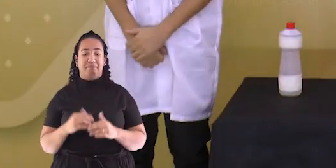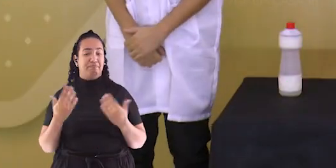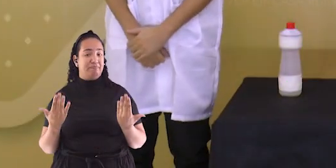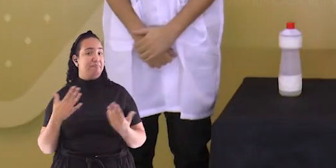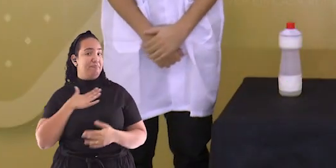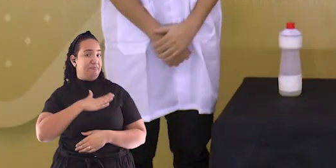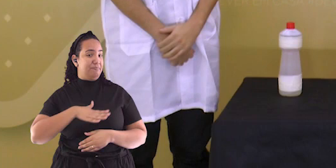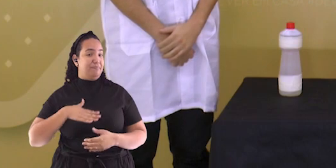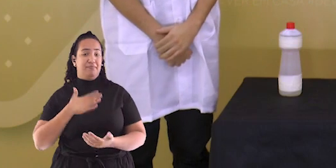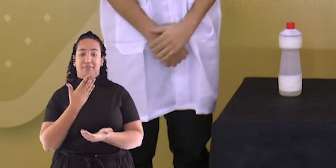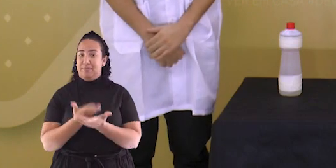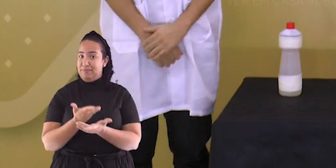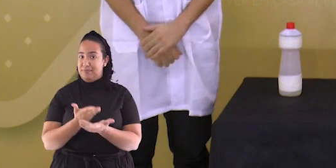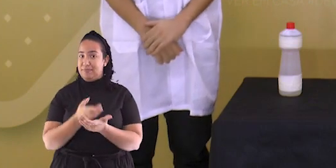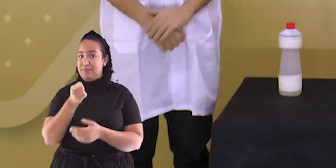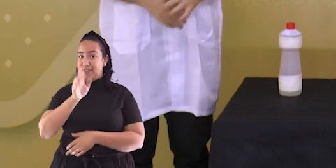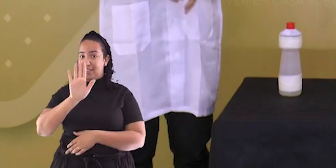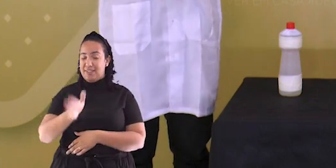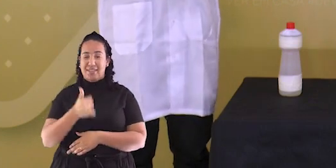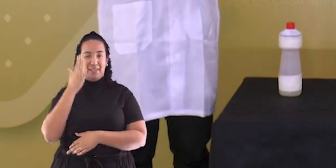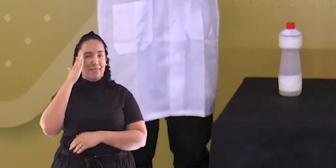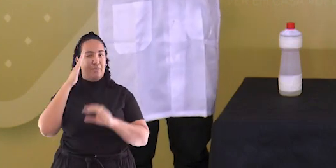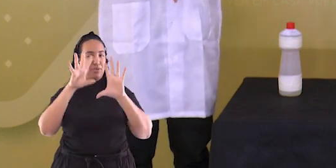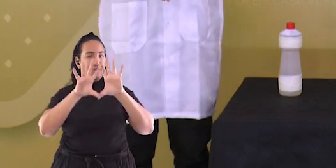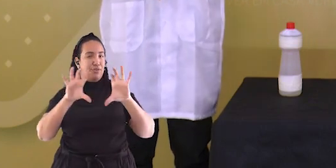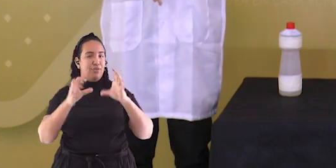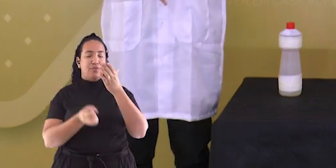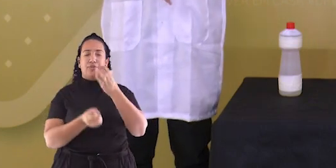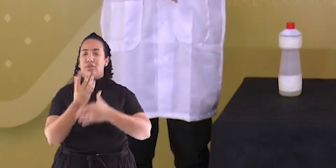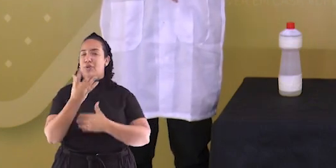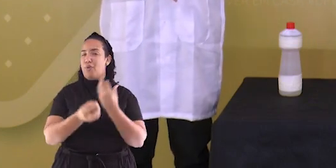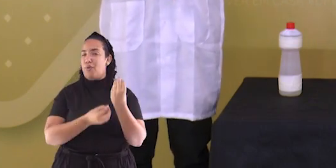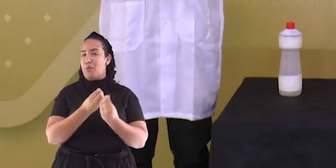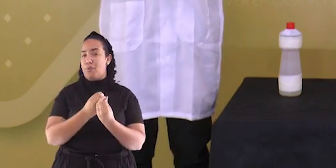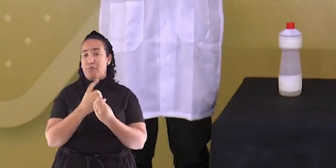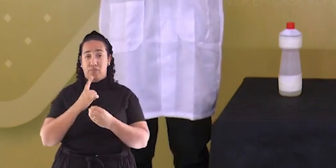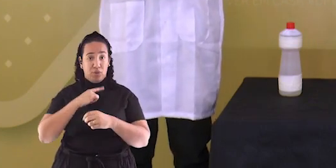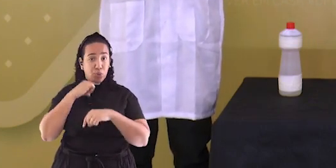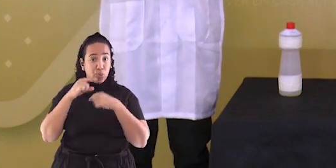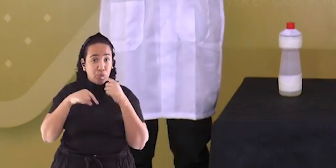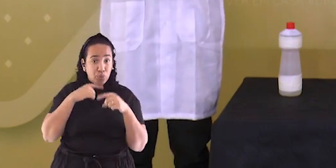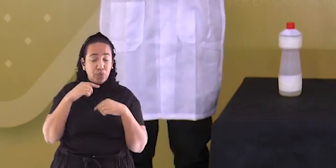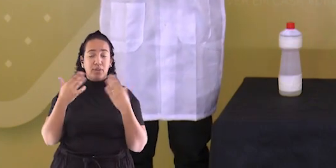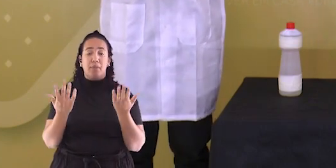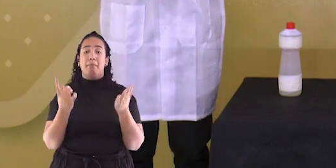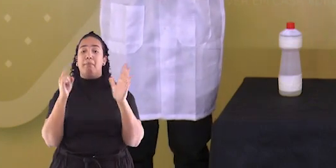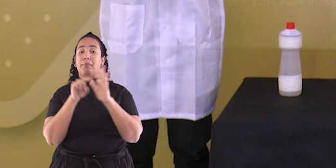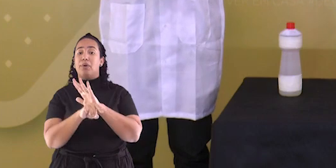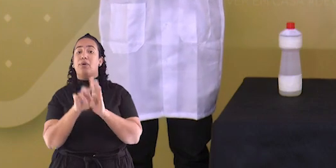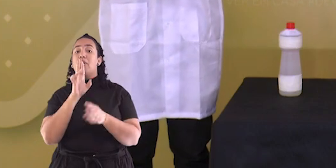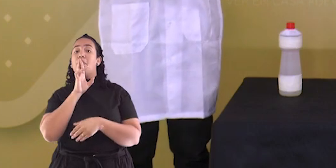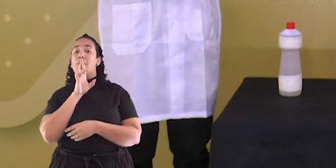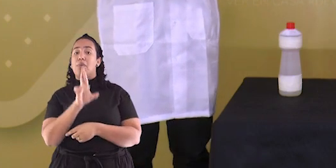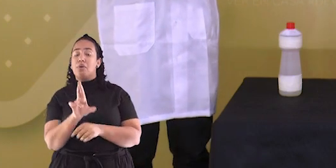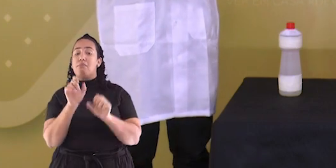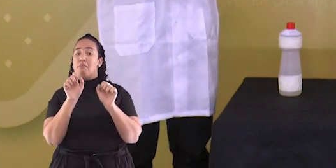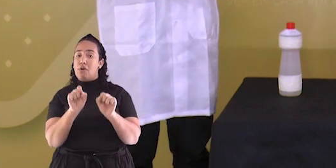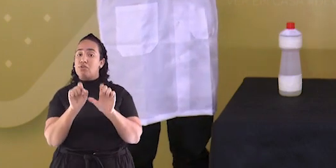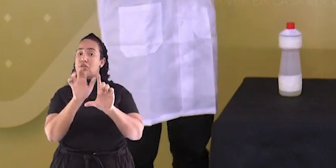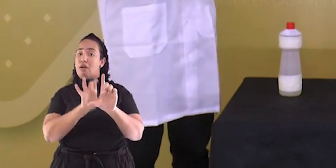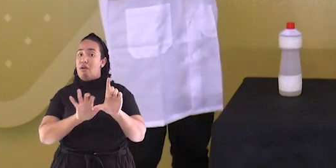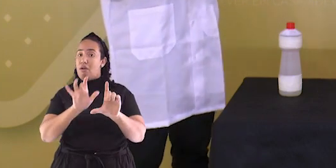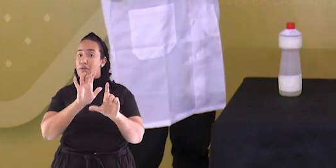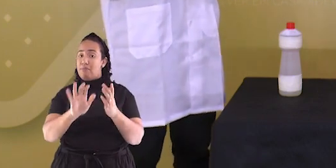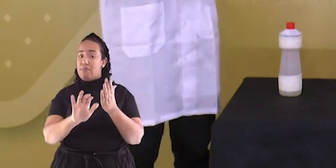aula de hoje? Já sabia como se formavam as nuvens? Tem alguma dúvida sobre o tema? As suas respostas e perguntas podem chegar até a gente por nosso QR Code que